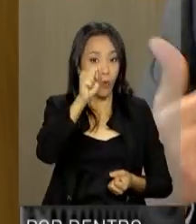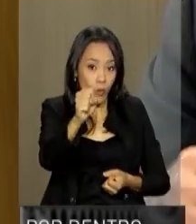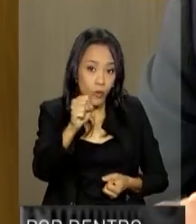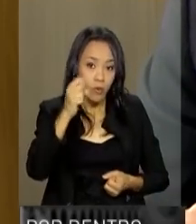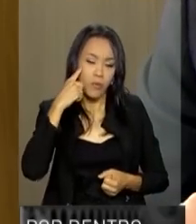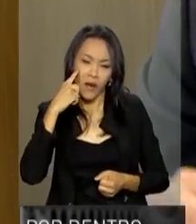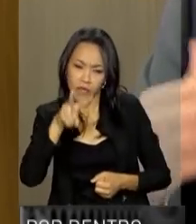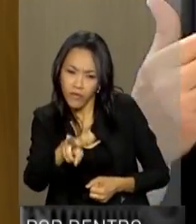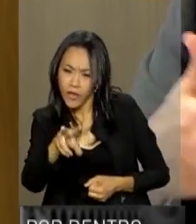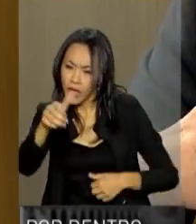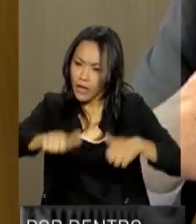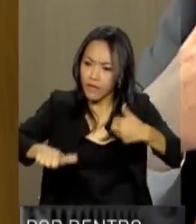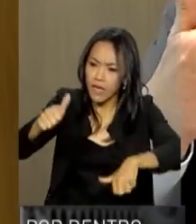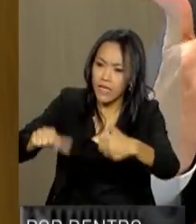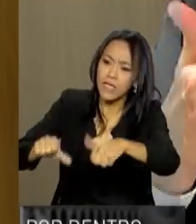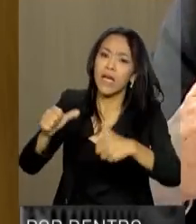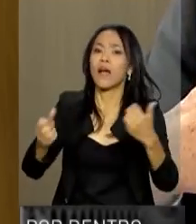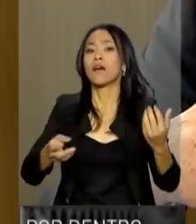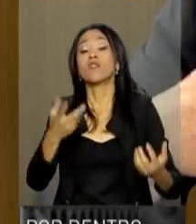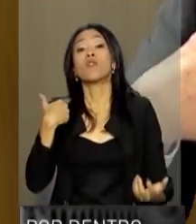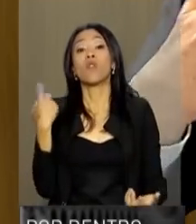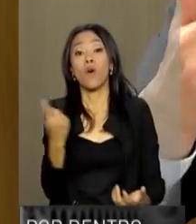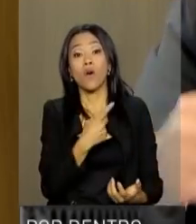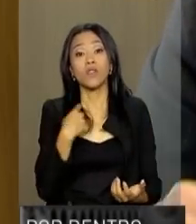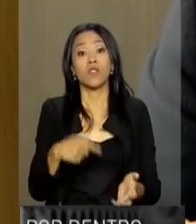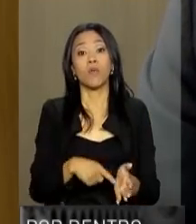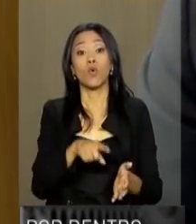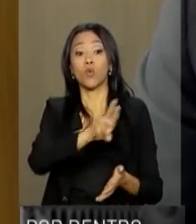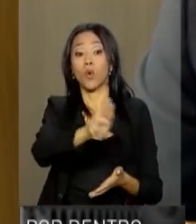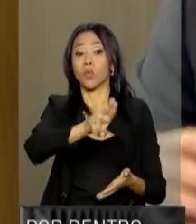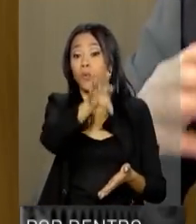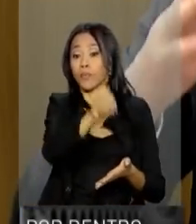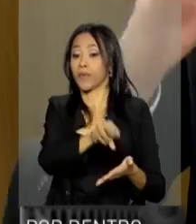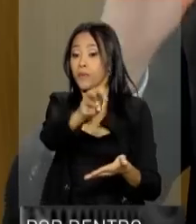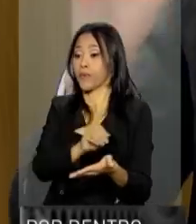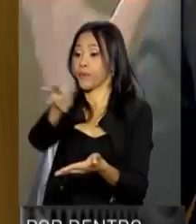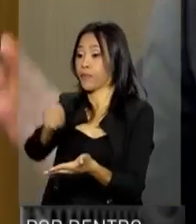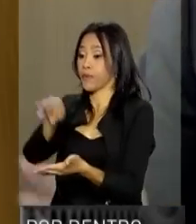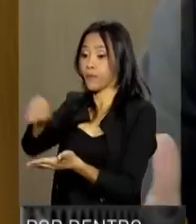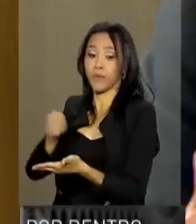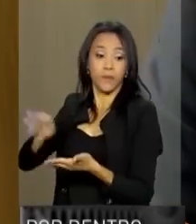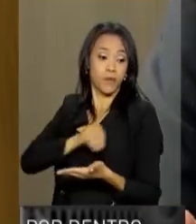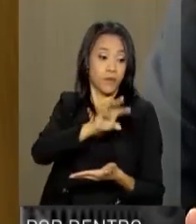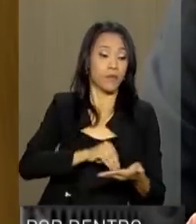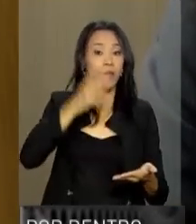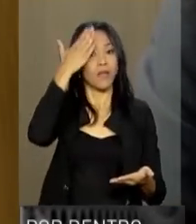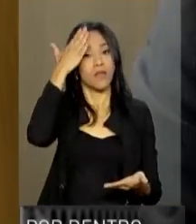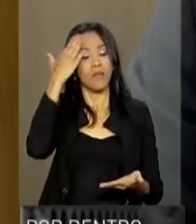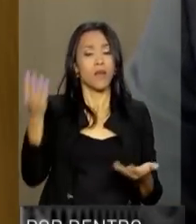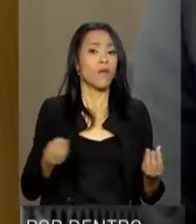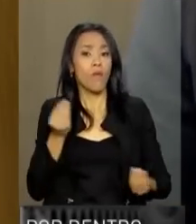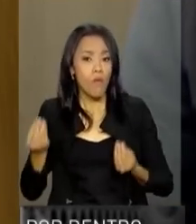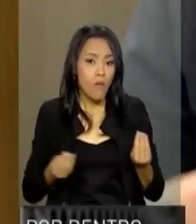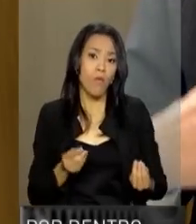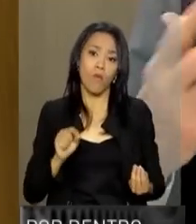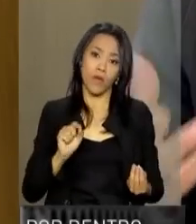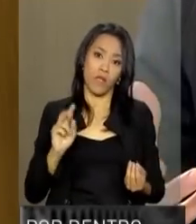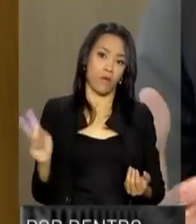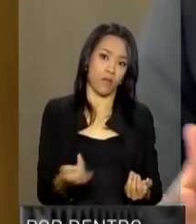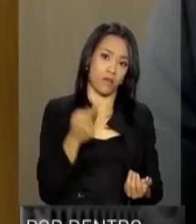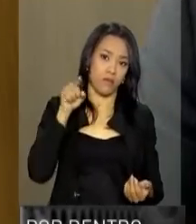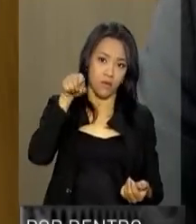avaliar de perto estamos fazendo um censo e o governo está pedindo um census pra ter idéia da dimensão do problema a